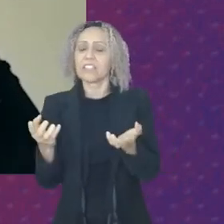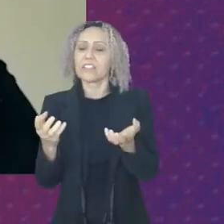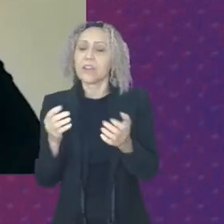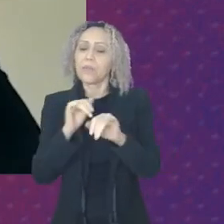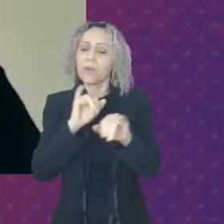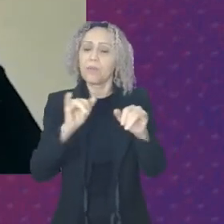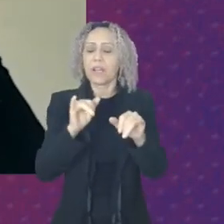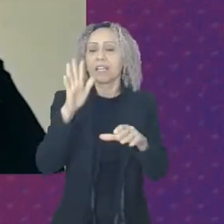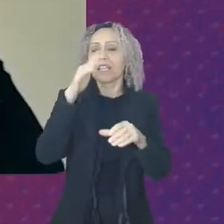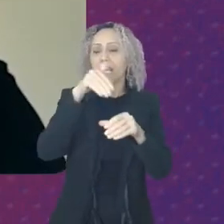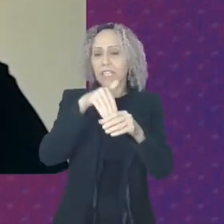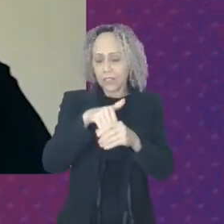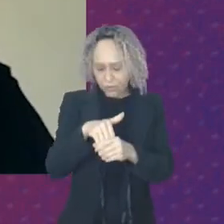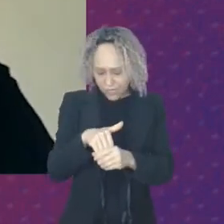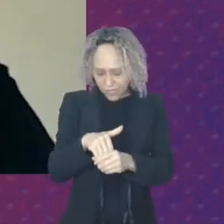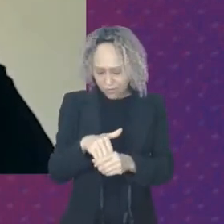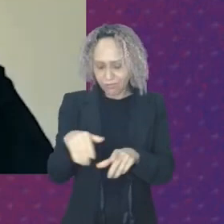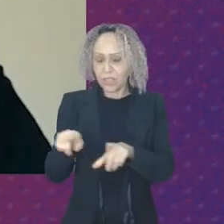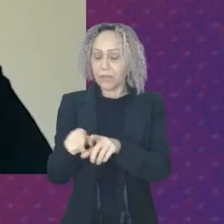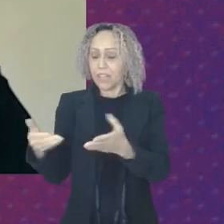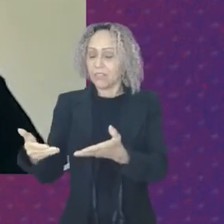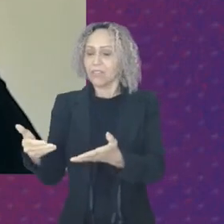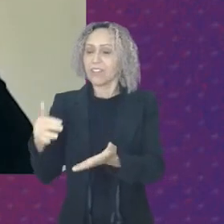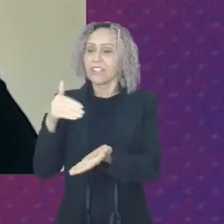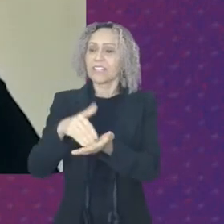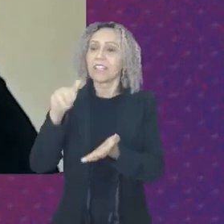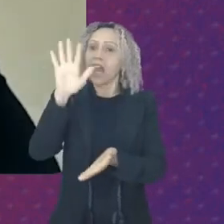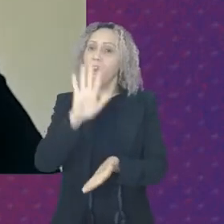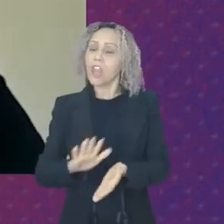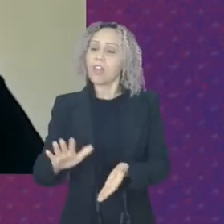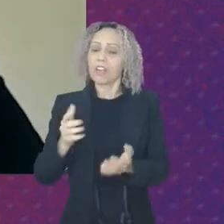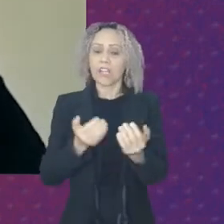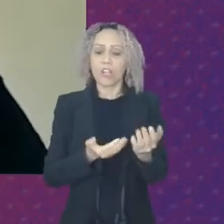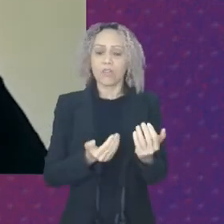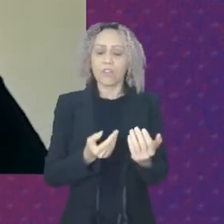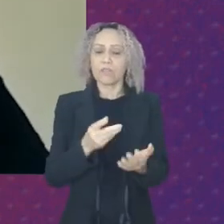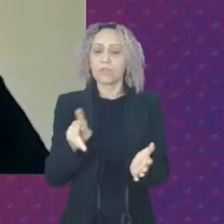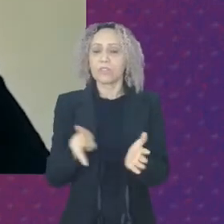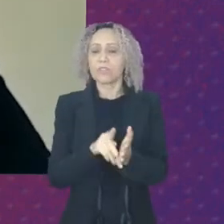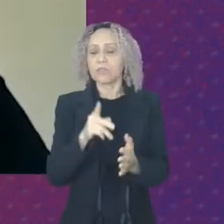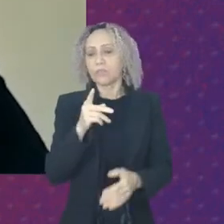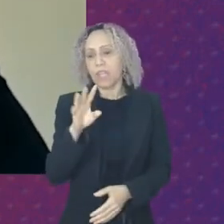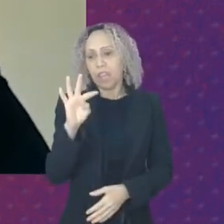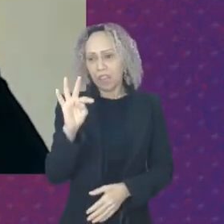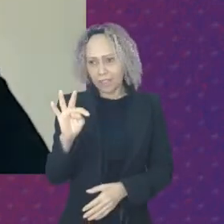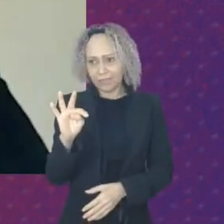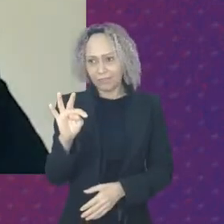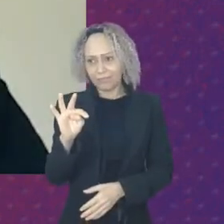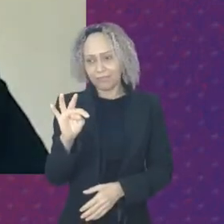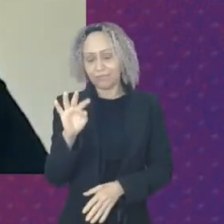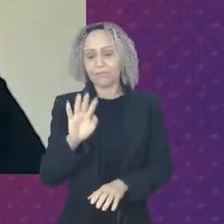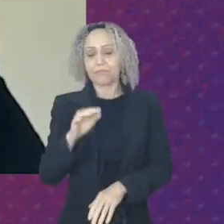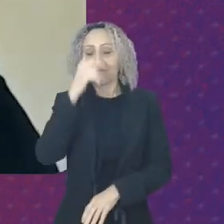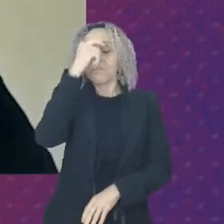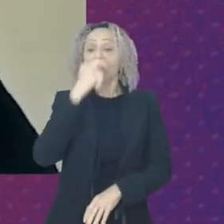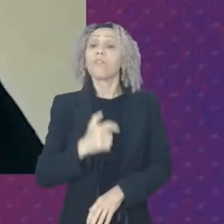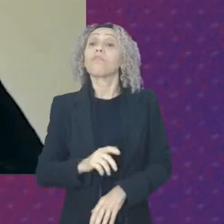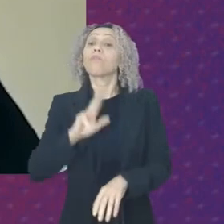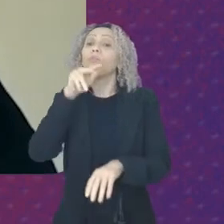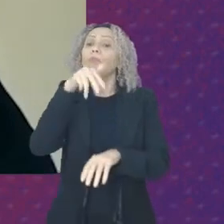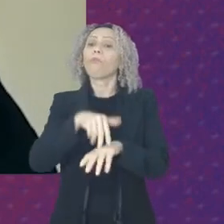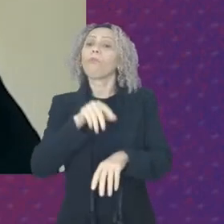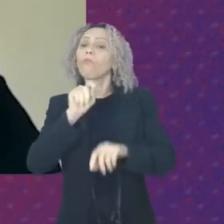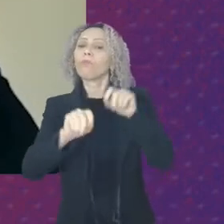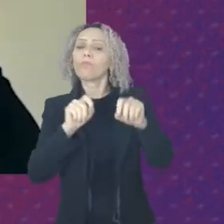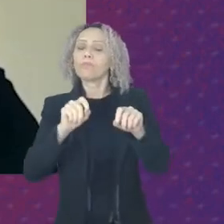também, nesse momento, secretária nacional da Juventude do PT. Hoje eu vim aqui falar com vocês um pouco sobre conteúdo político